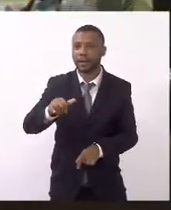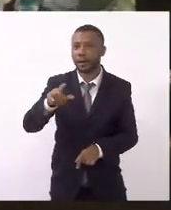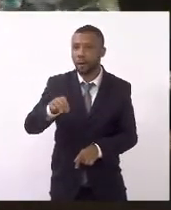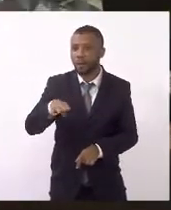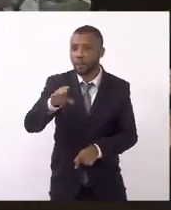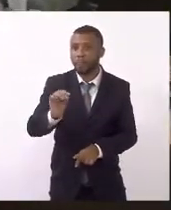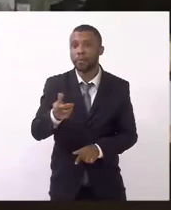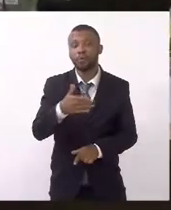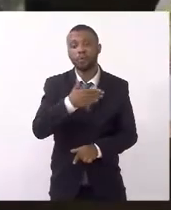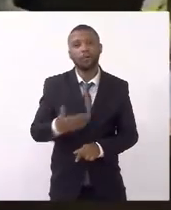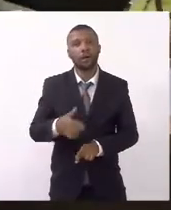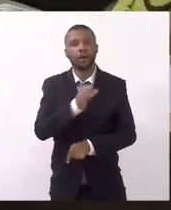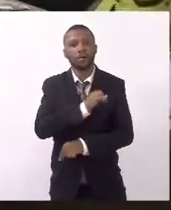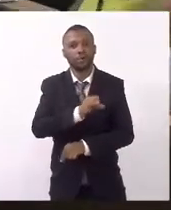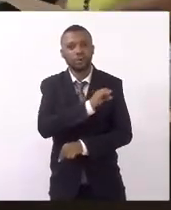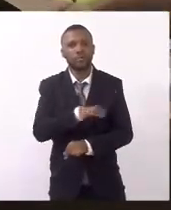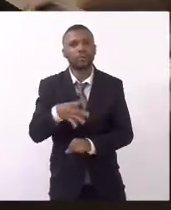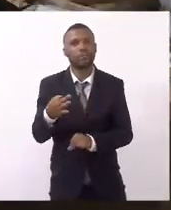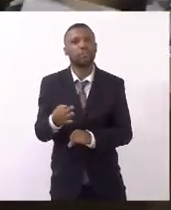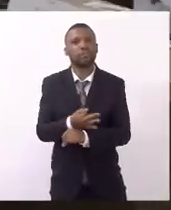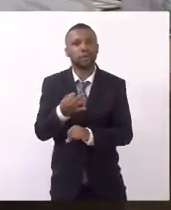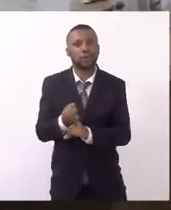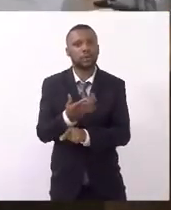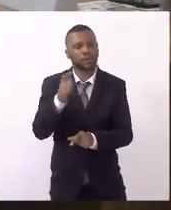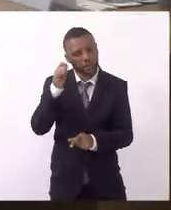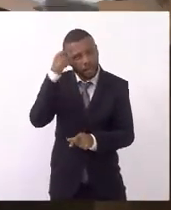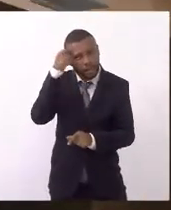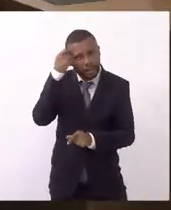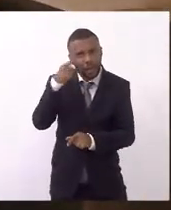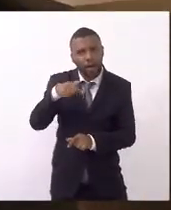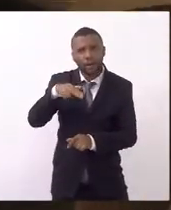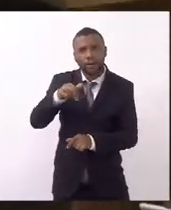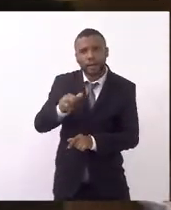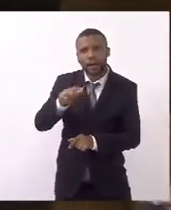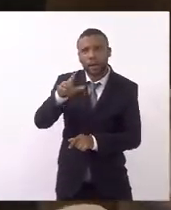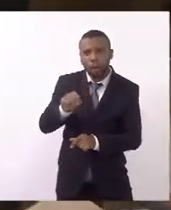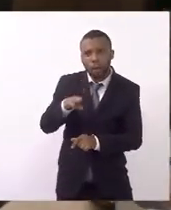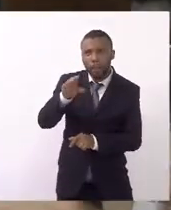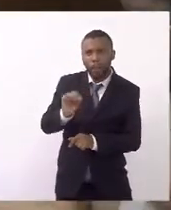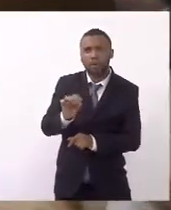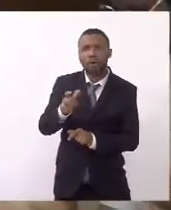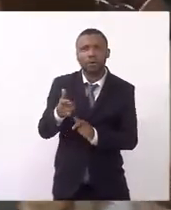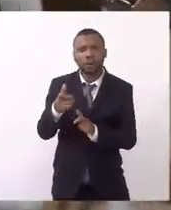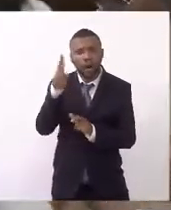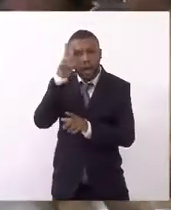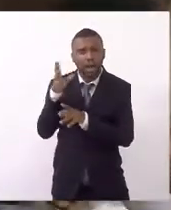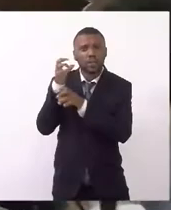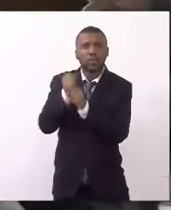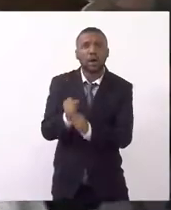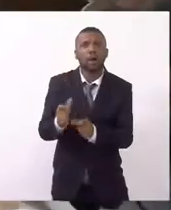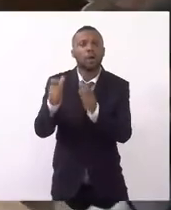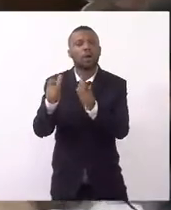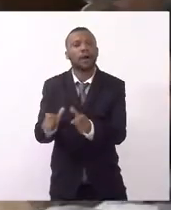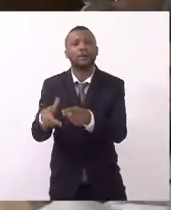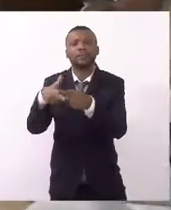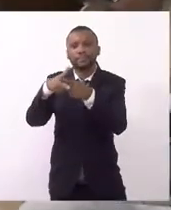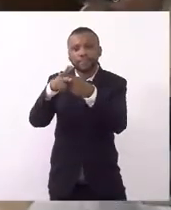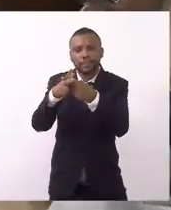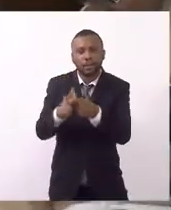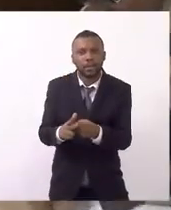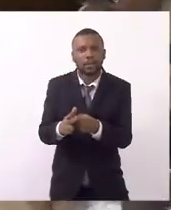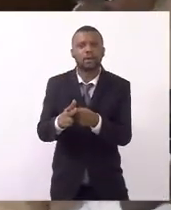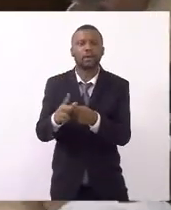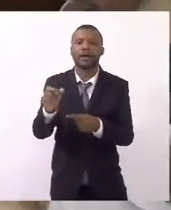Janeiro sinônimo de resistência negra os quilombos são historicamente locais de manutenção das